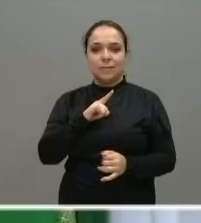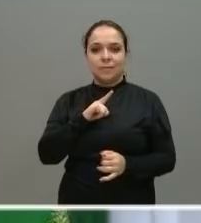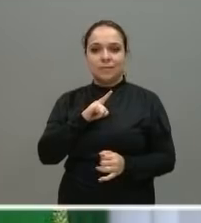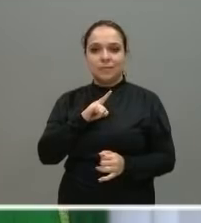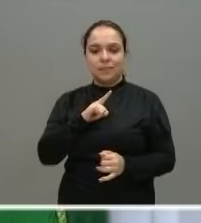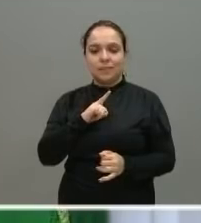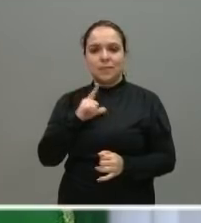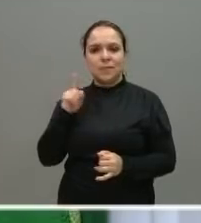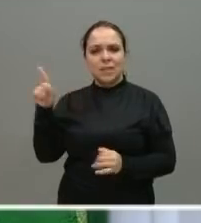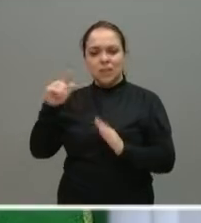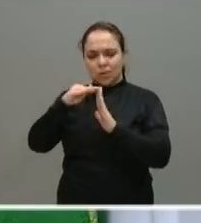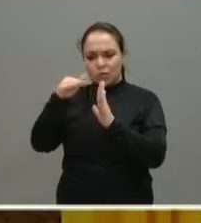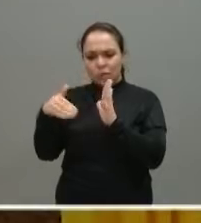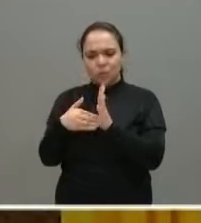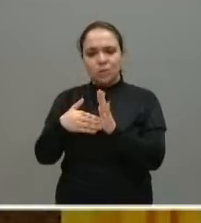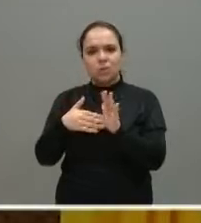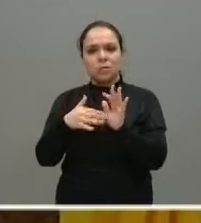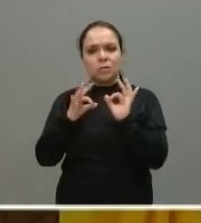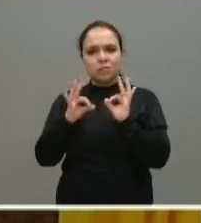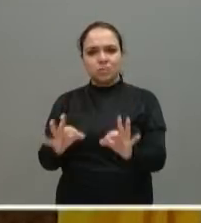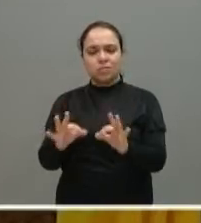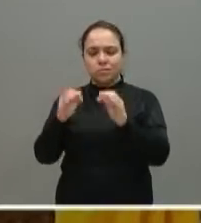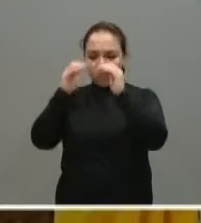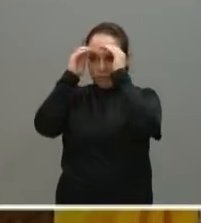que fez em tudo a vontade do Pai,